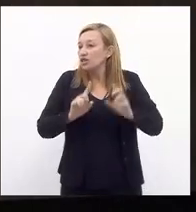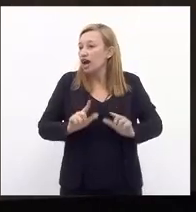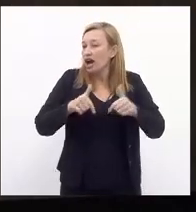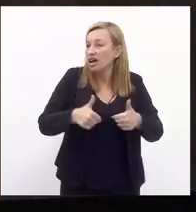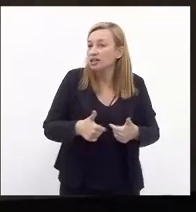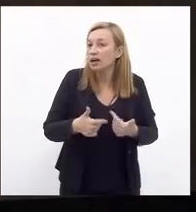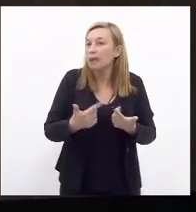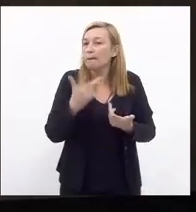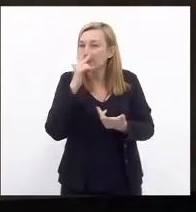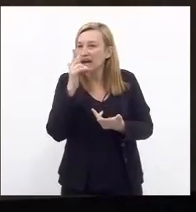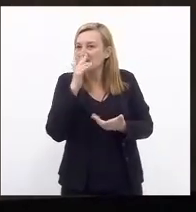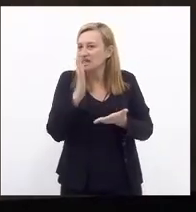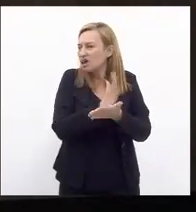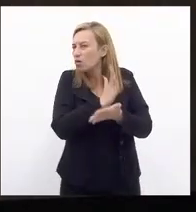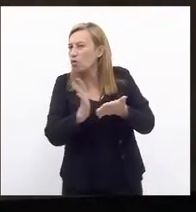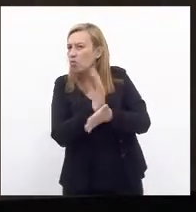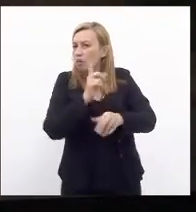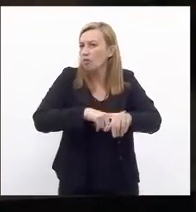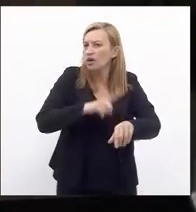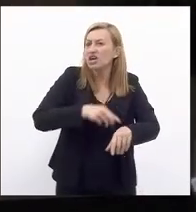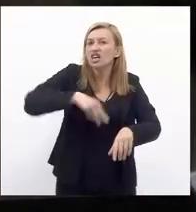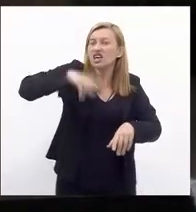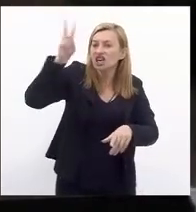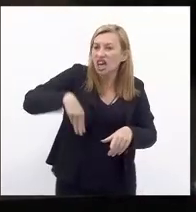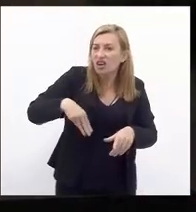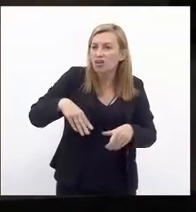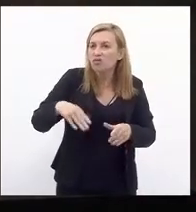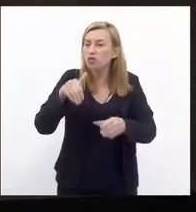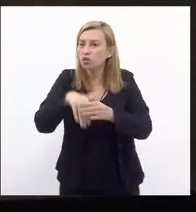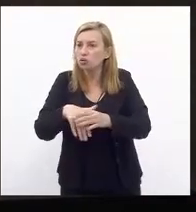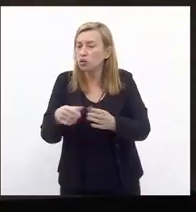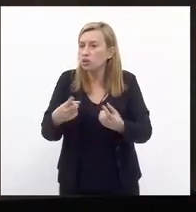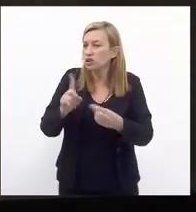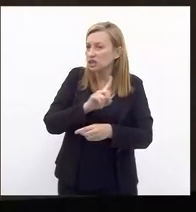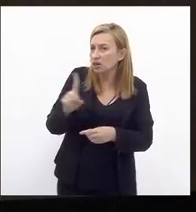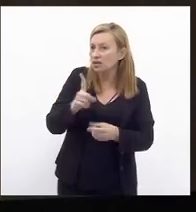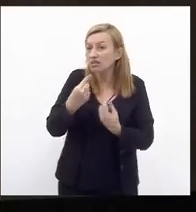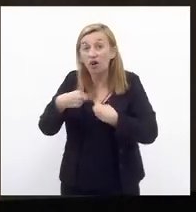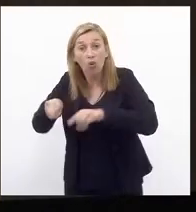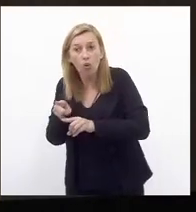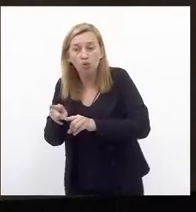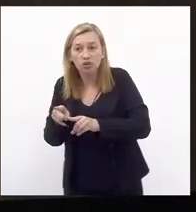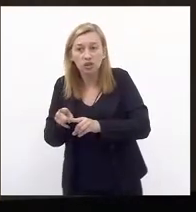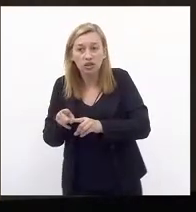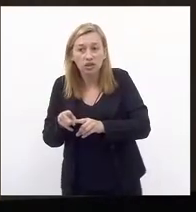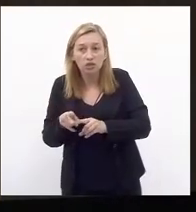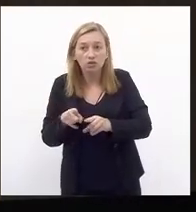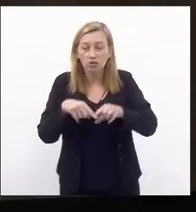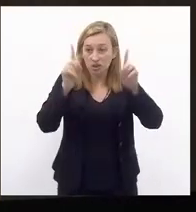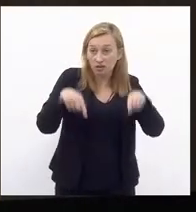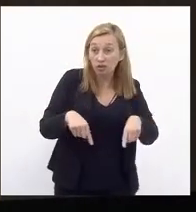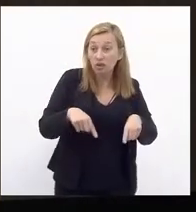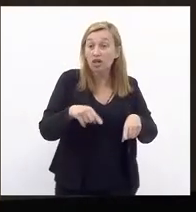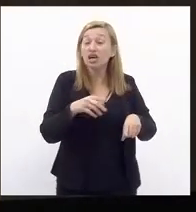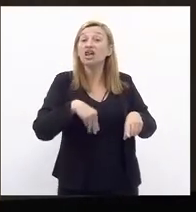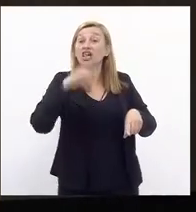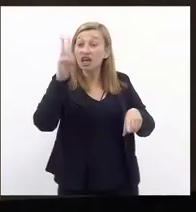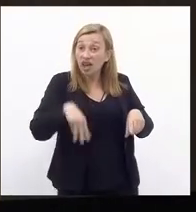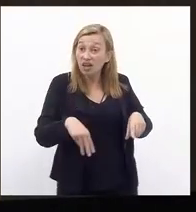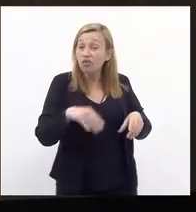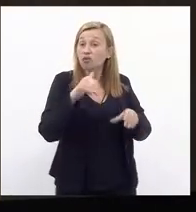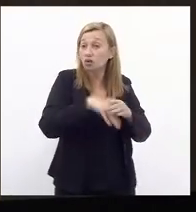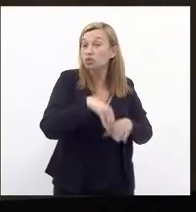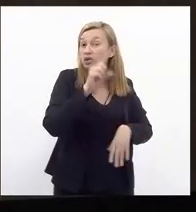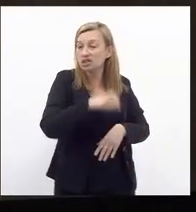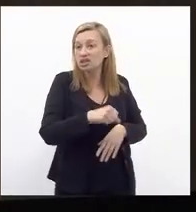algum momento aqui foi deturpado que quem votou não estava contra o servidor e quem votou sim a favor